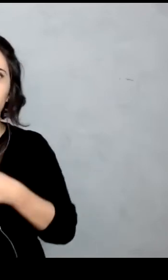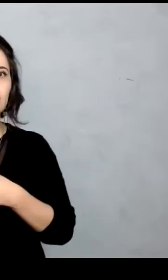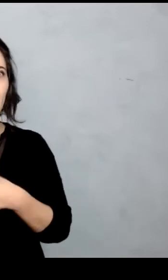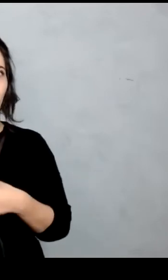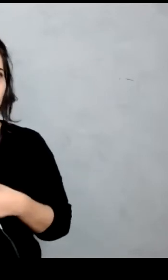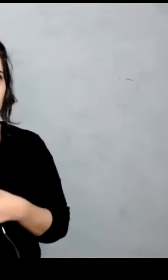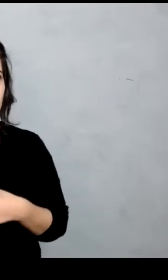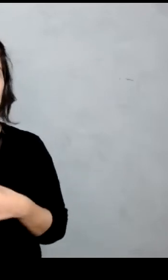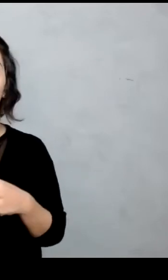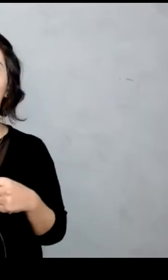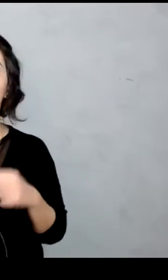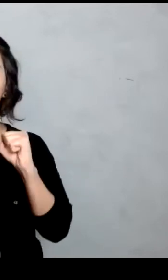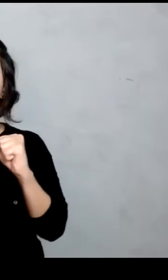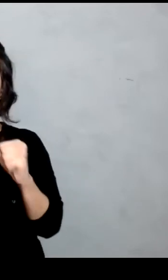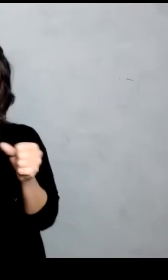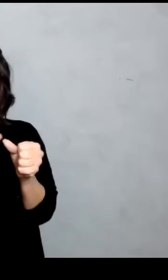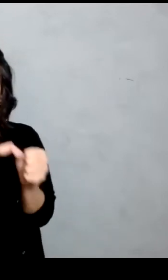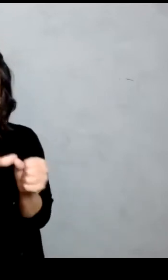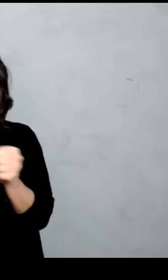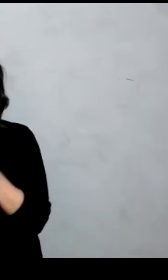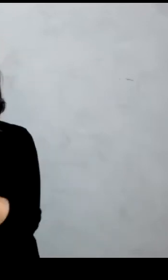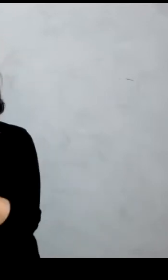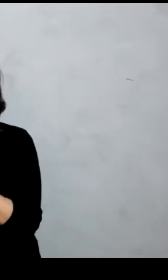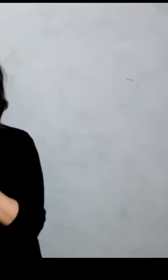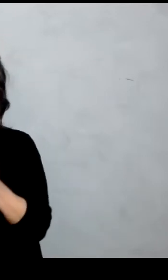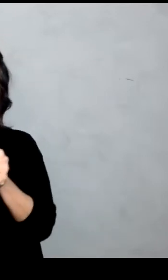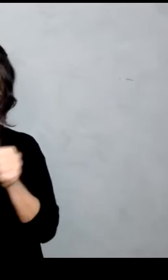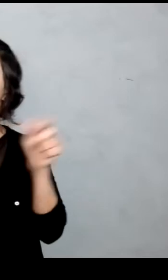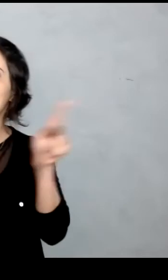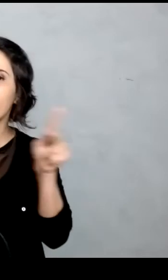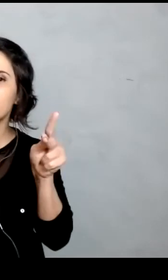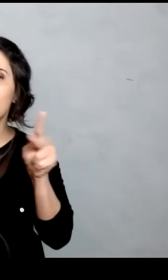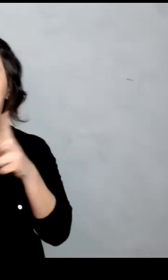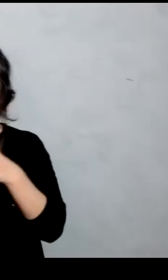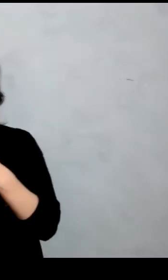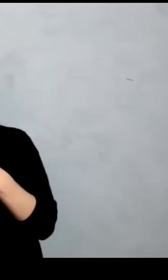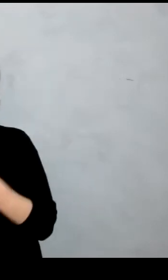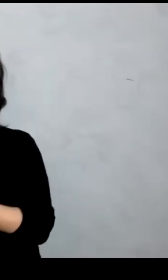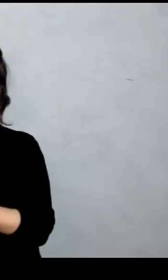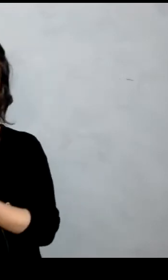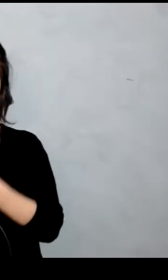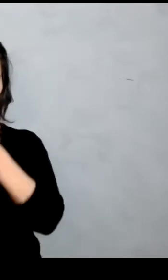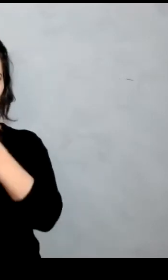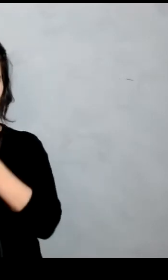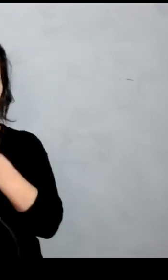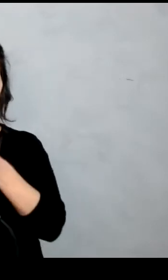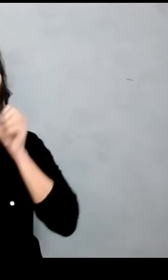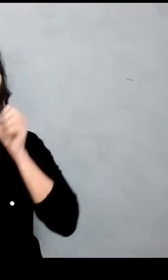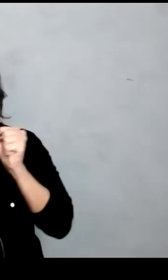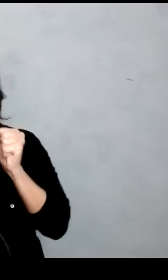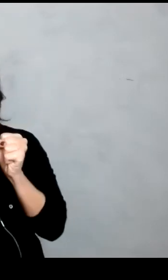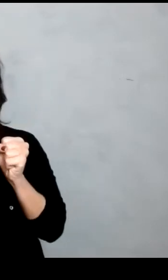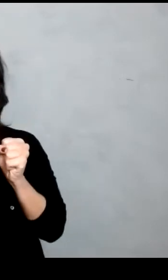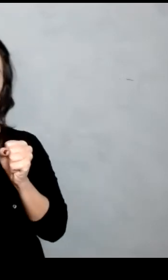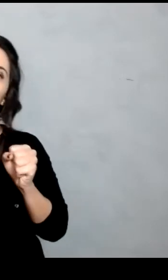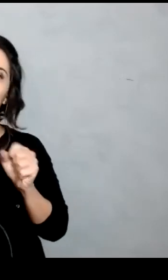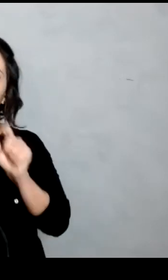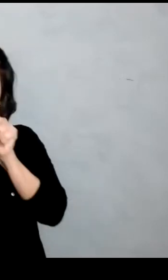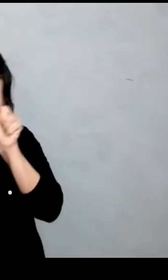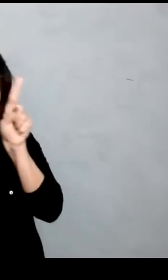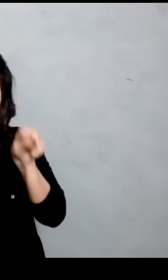Libras com o pino que vocês acessam nos 3 pontinhos à direita, em cima do quadro do próprio professor e dos